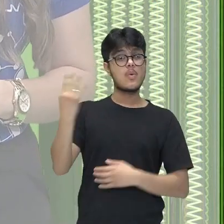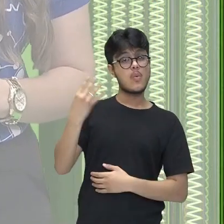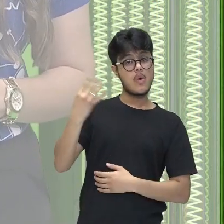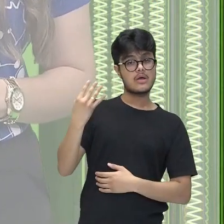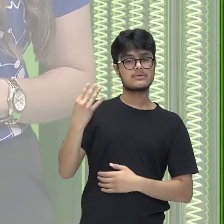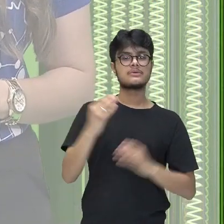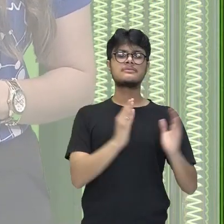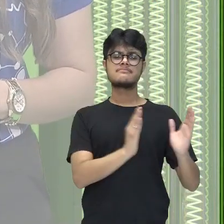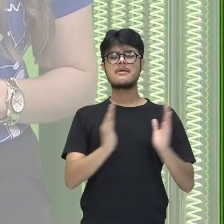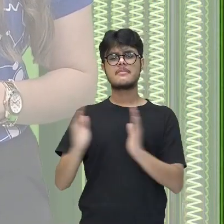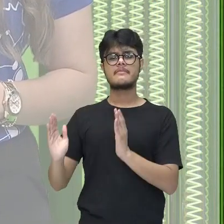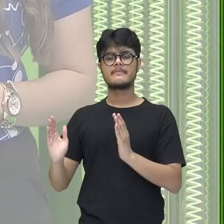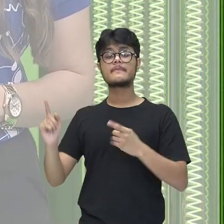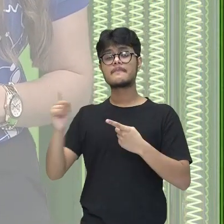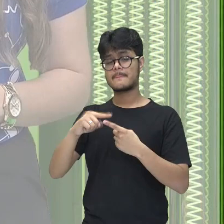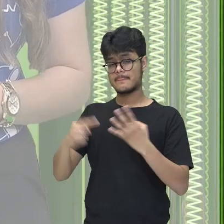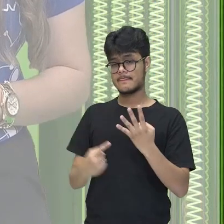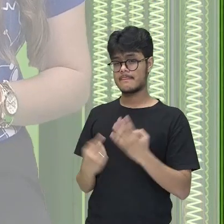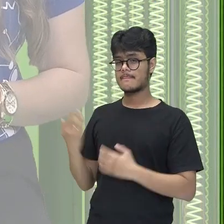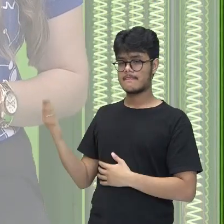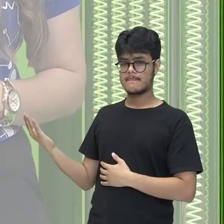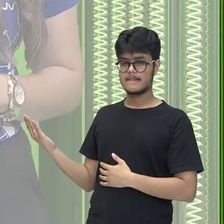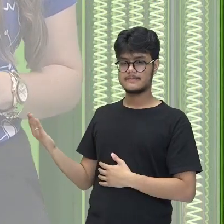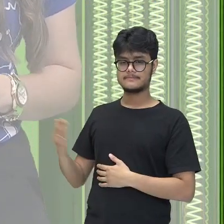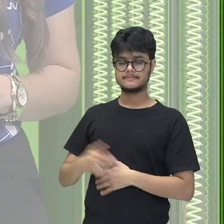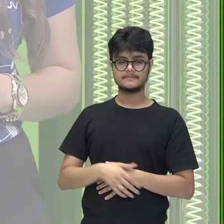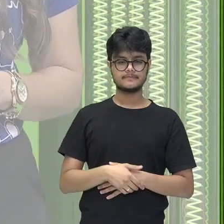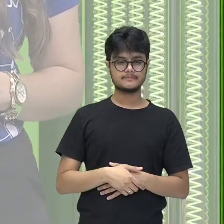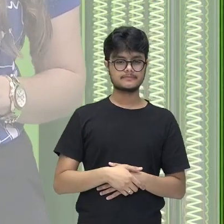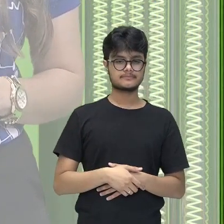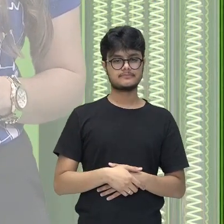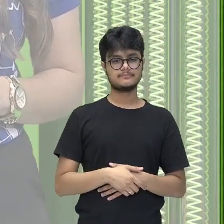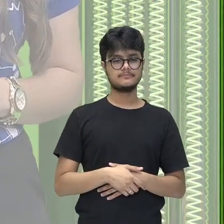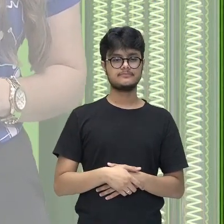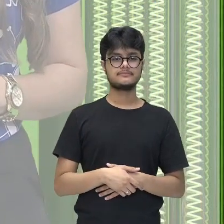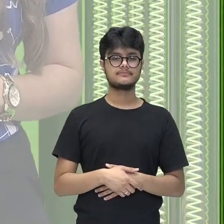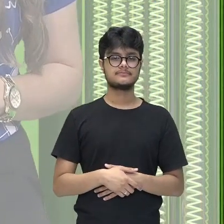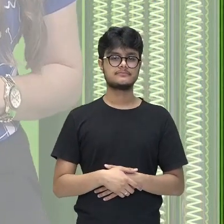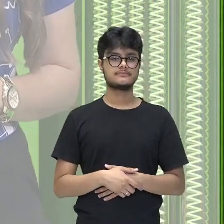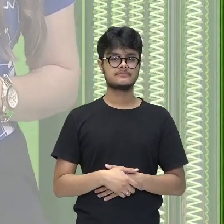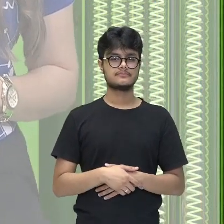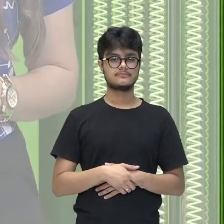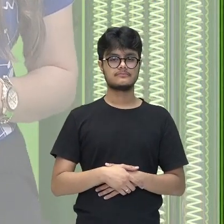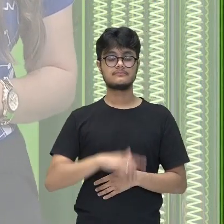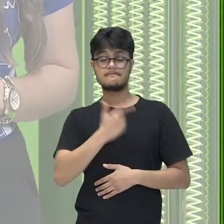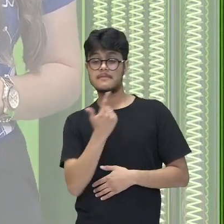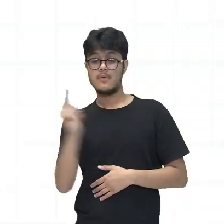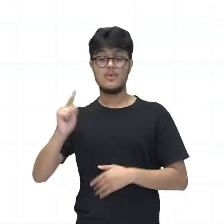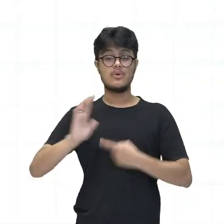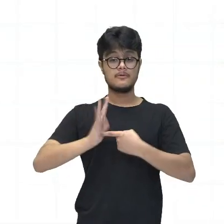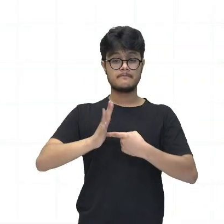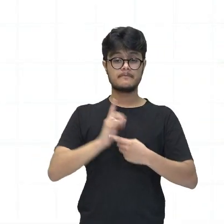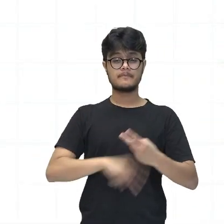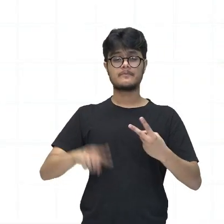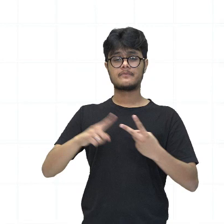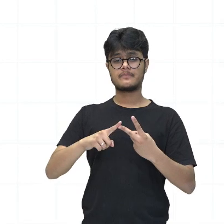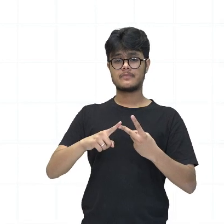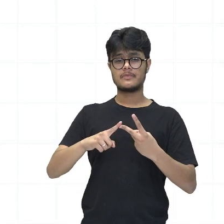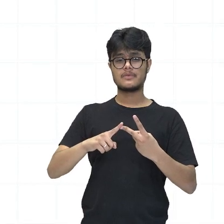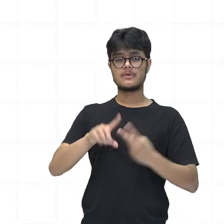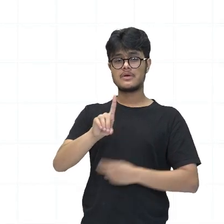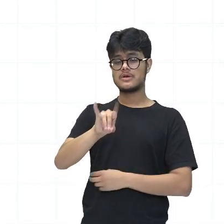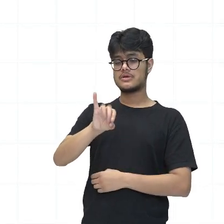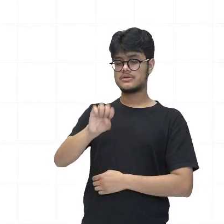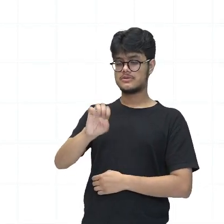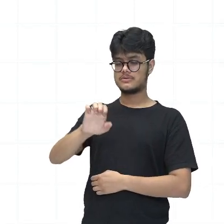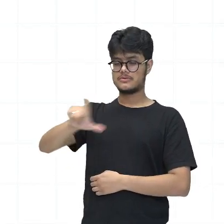nós temos a admissão, a compressão, a combustão e a exaustão. O outro tipo é o ciclo motor